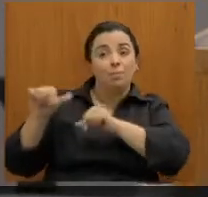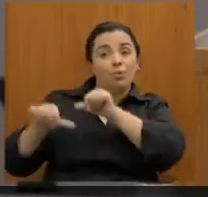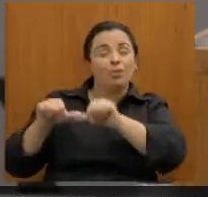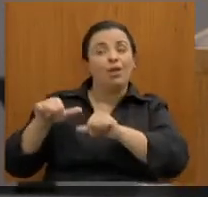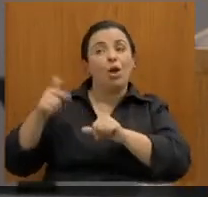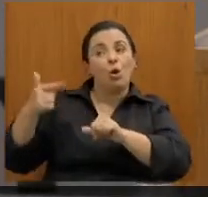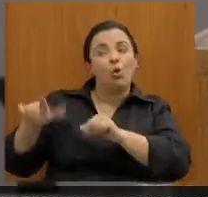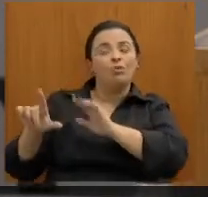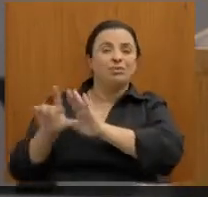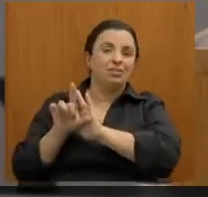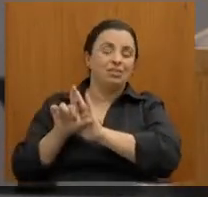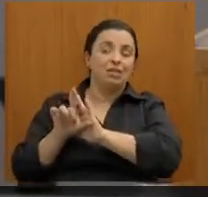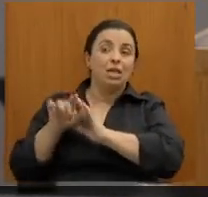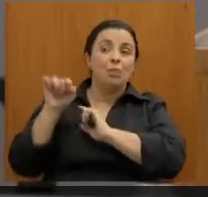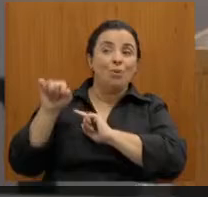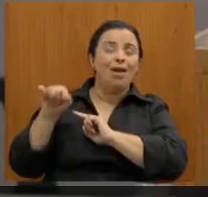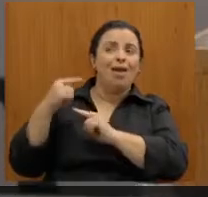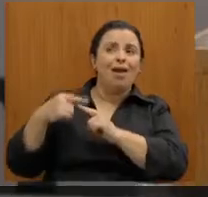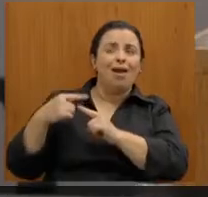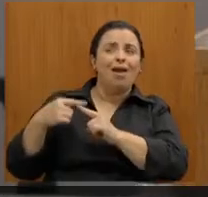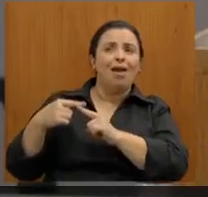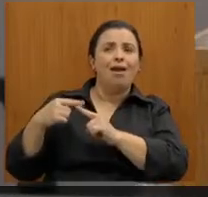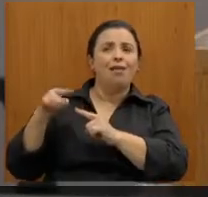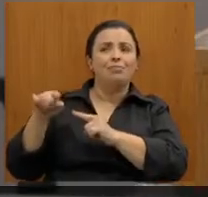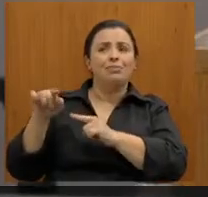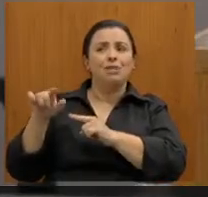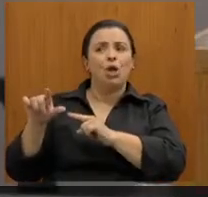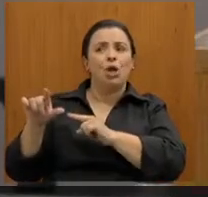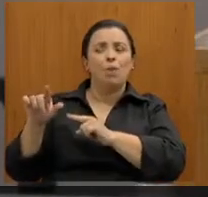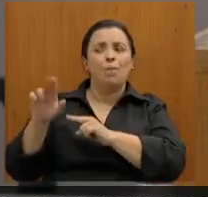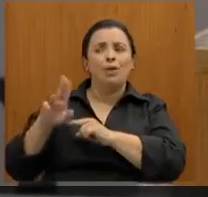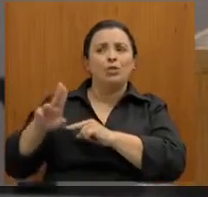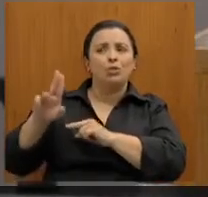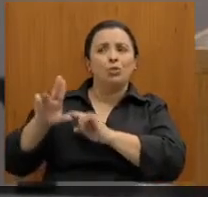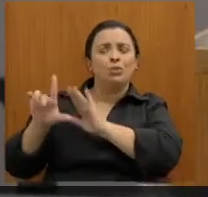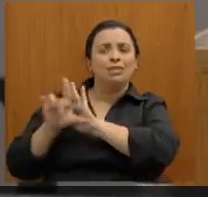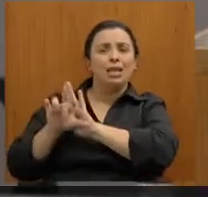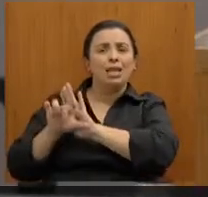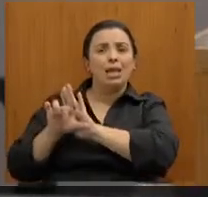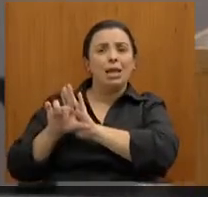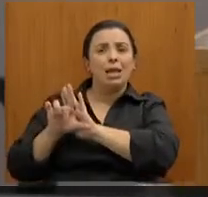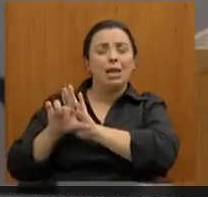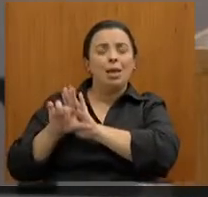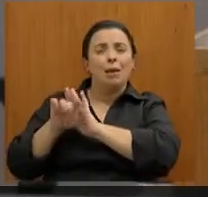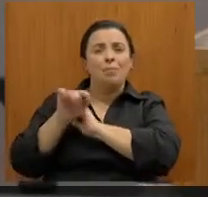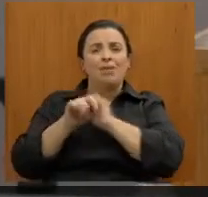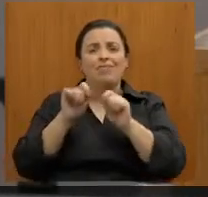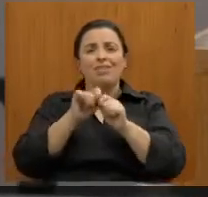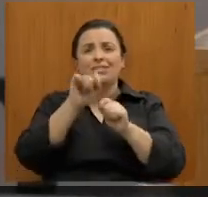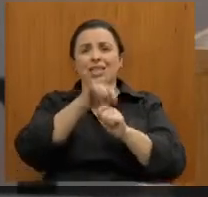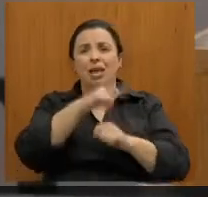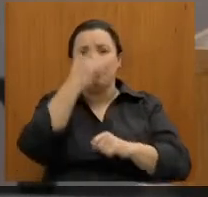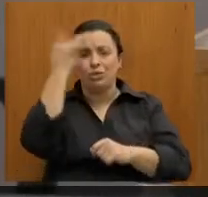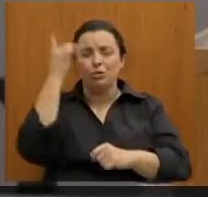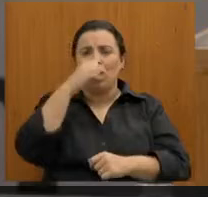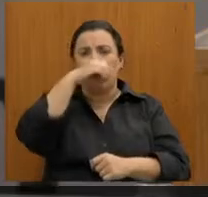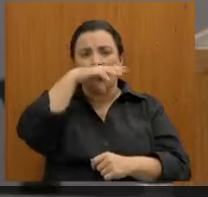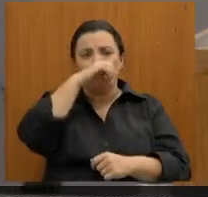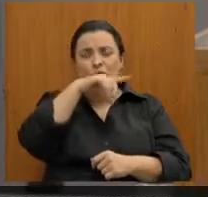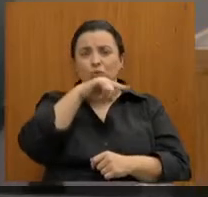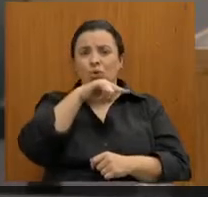elas vêm sendo utilizadas para vitimizar os agressores que dividir uma nada tem